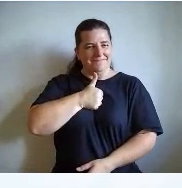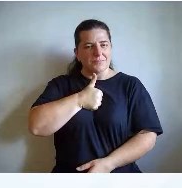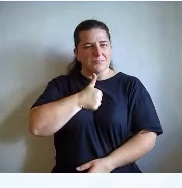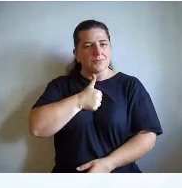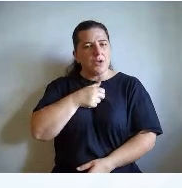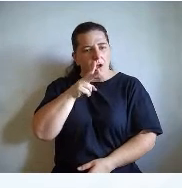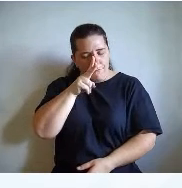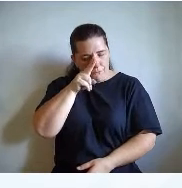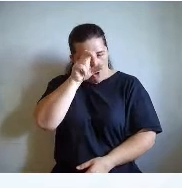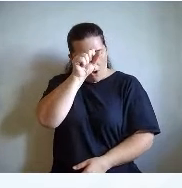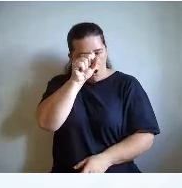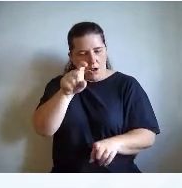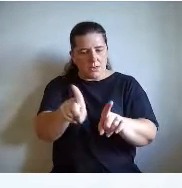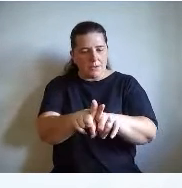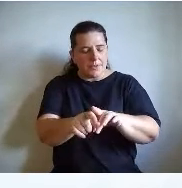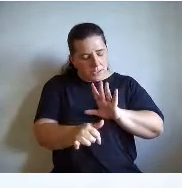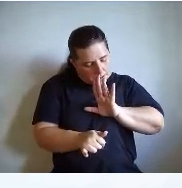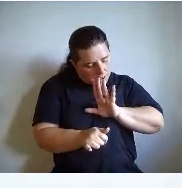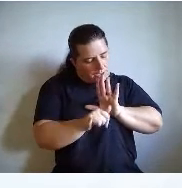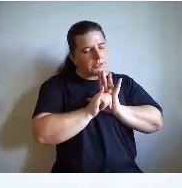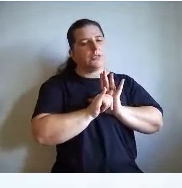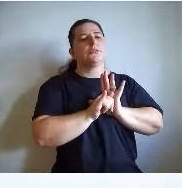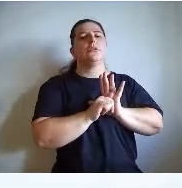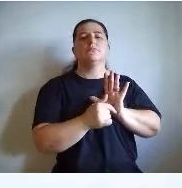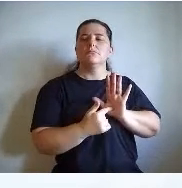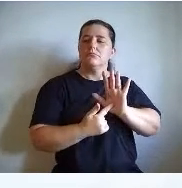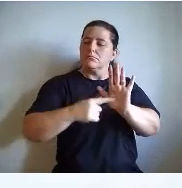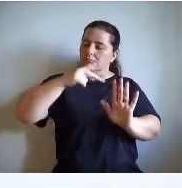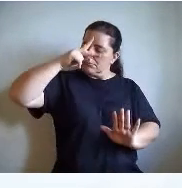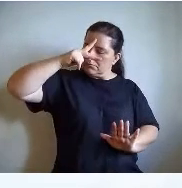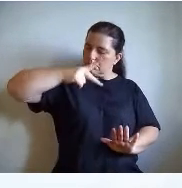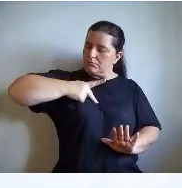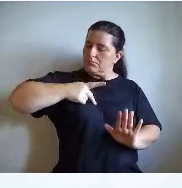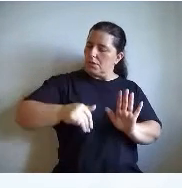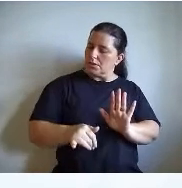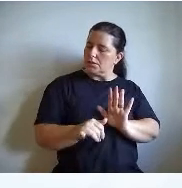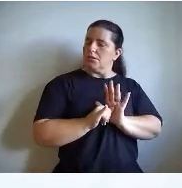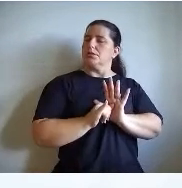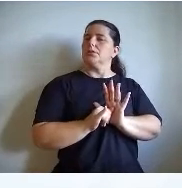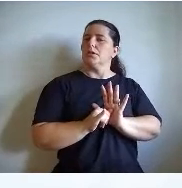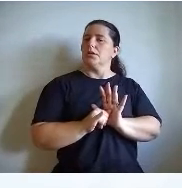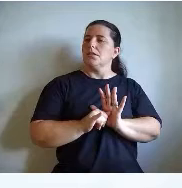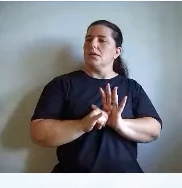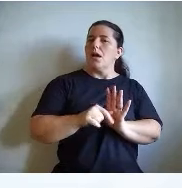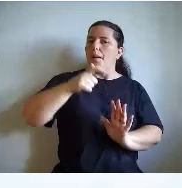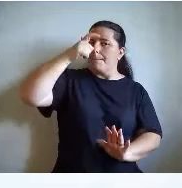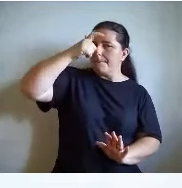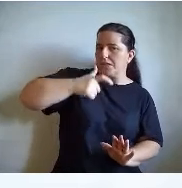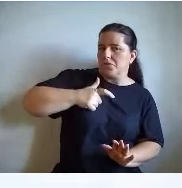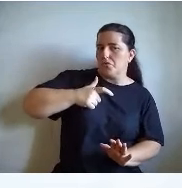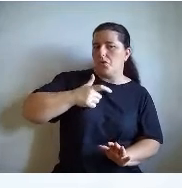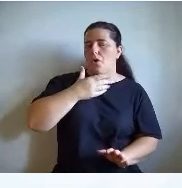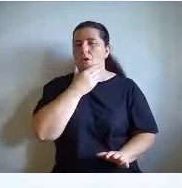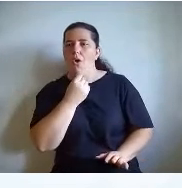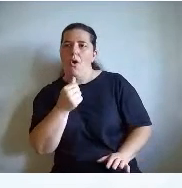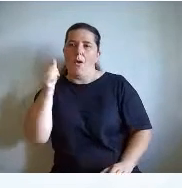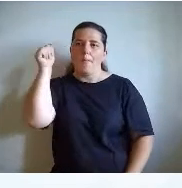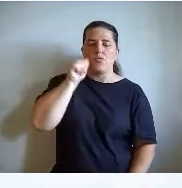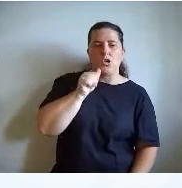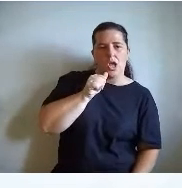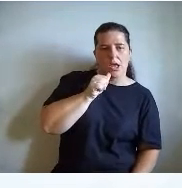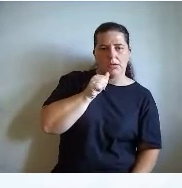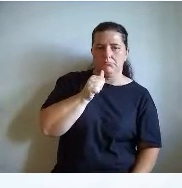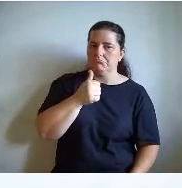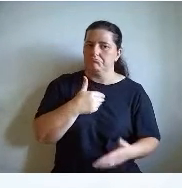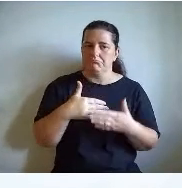Fortalece a identidade, né, do indivíduo, da pessoa, homem e mulher.